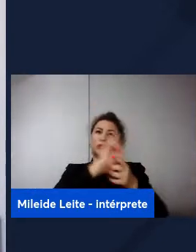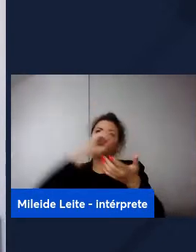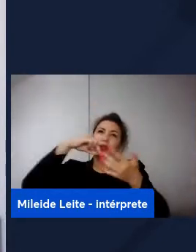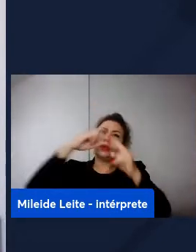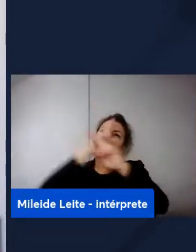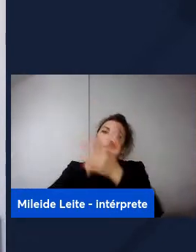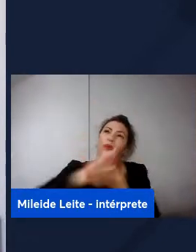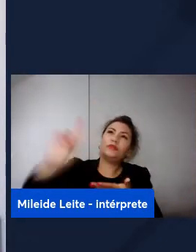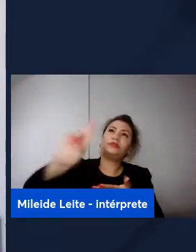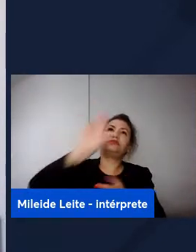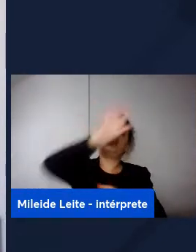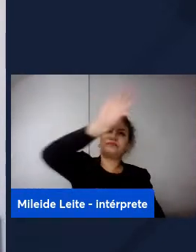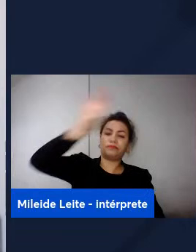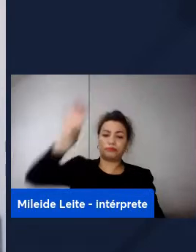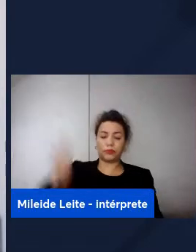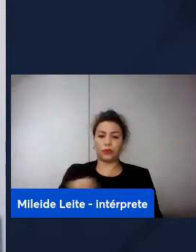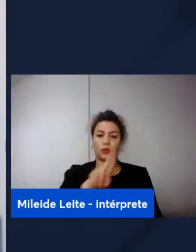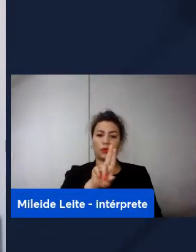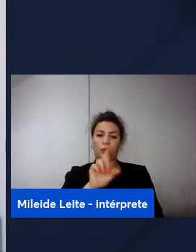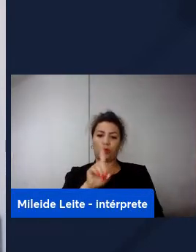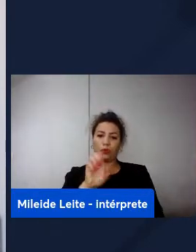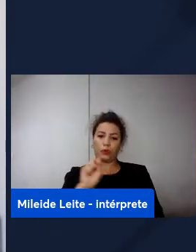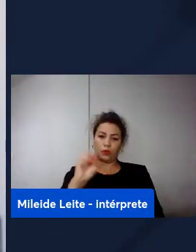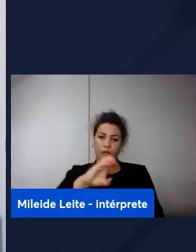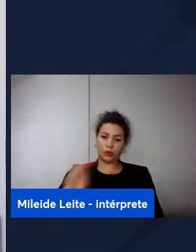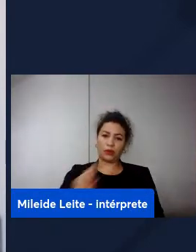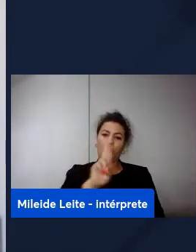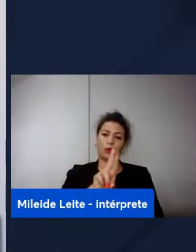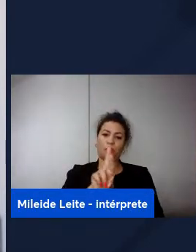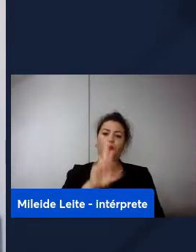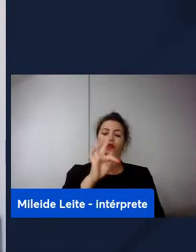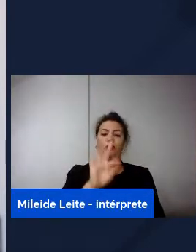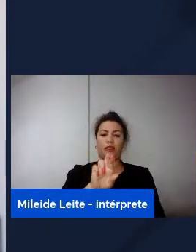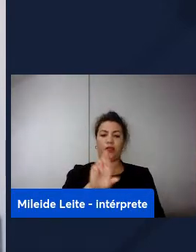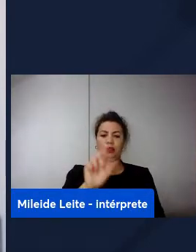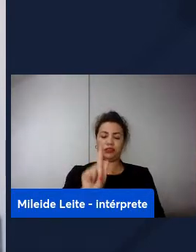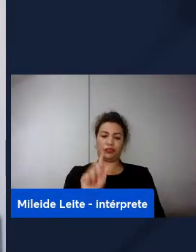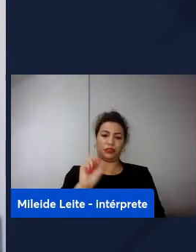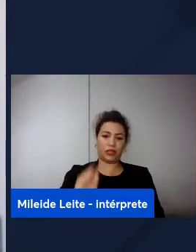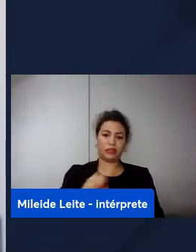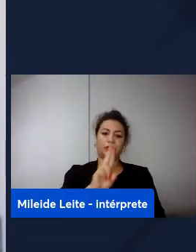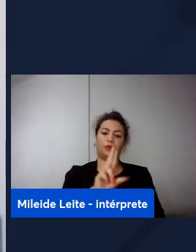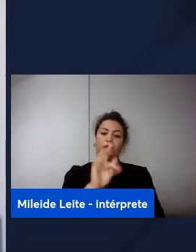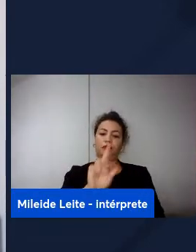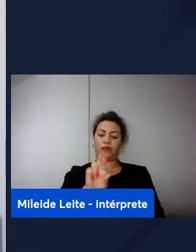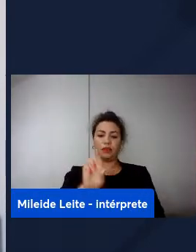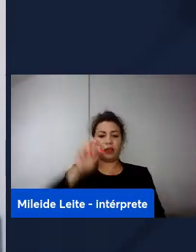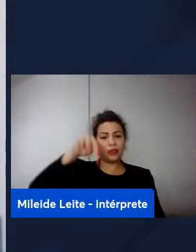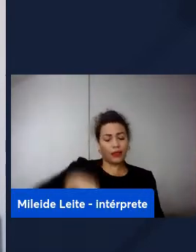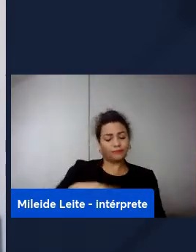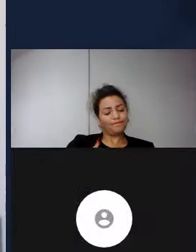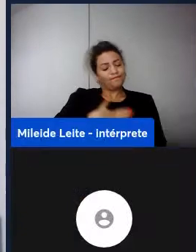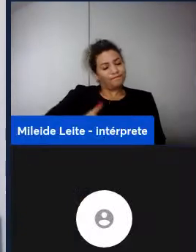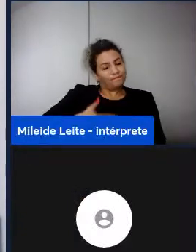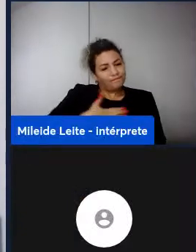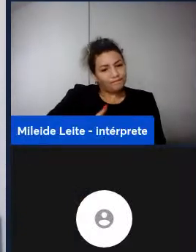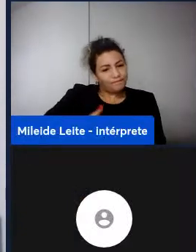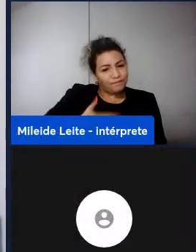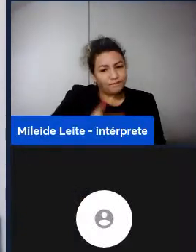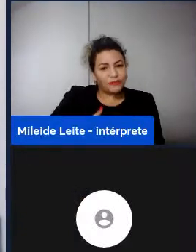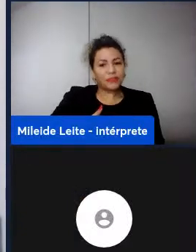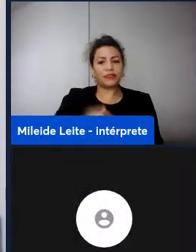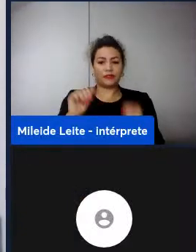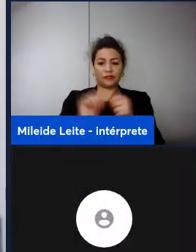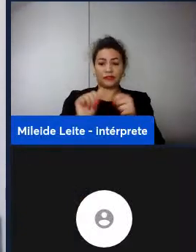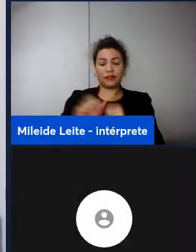o UDESC, o UFRGS, o UNISC, o UFRN, tem a satisfação em promover